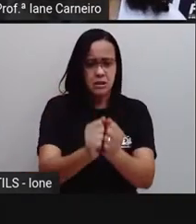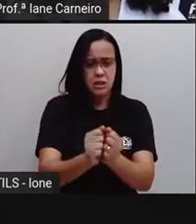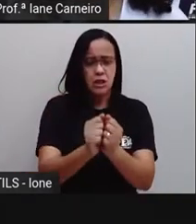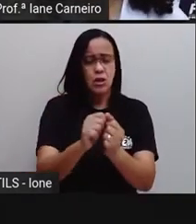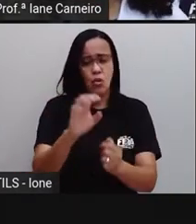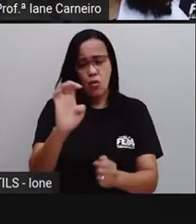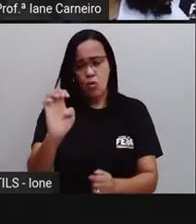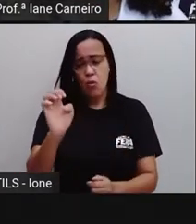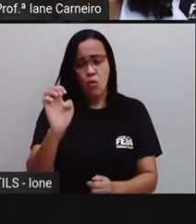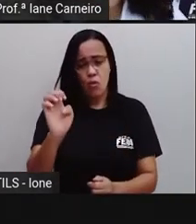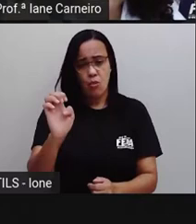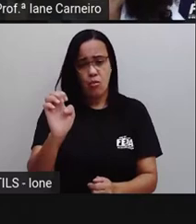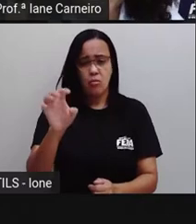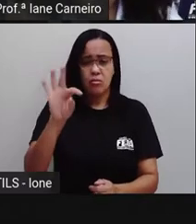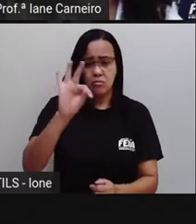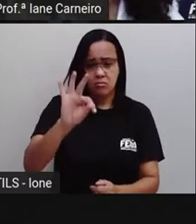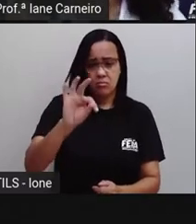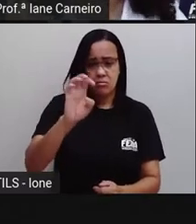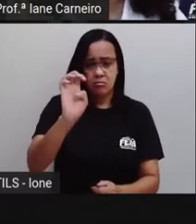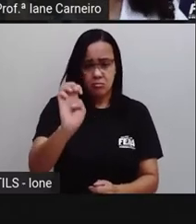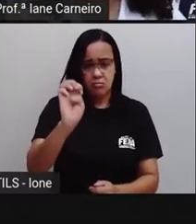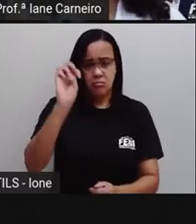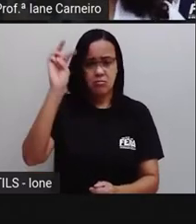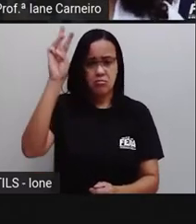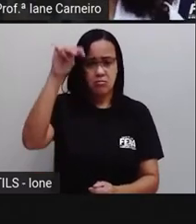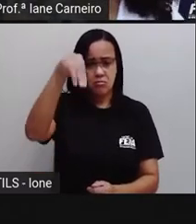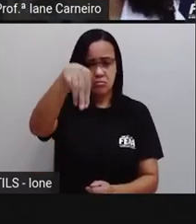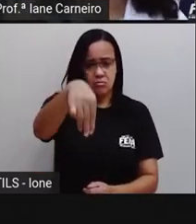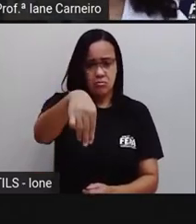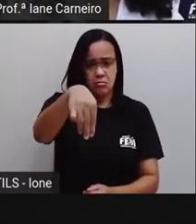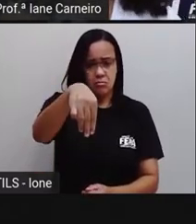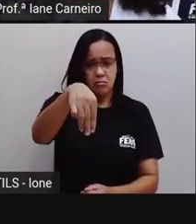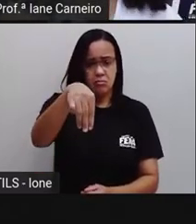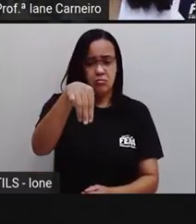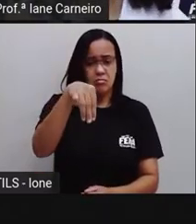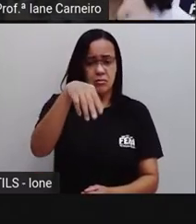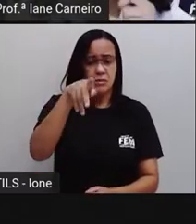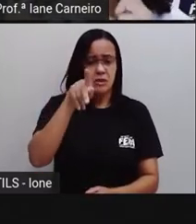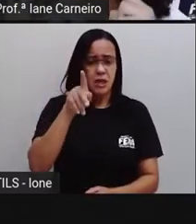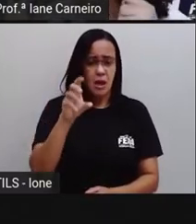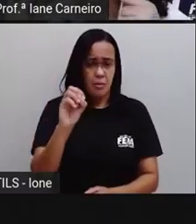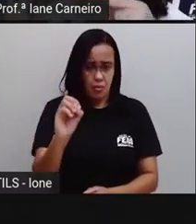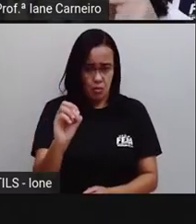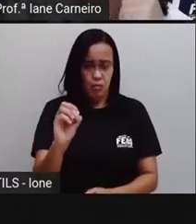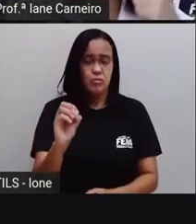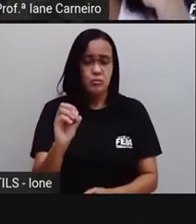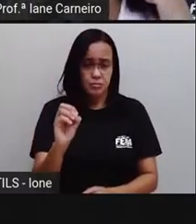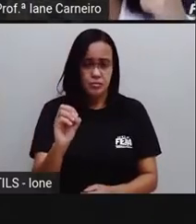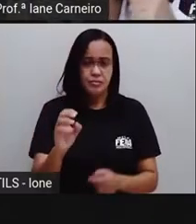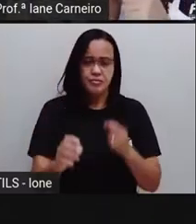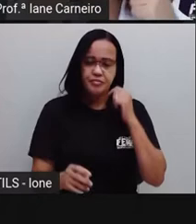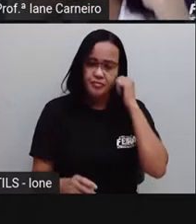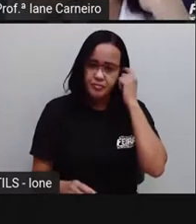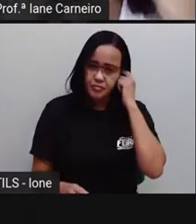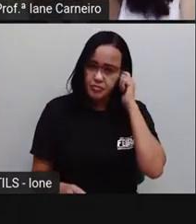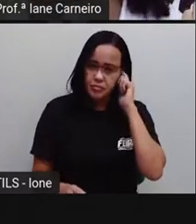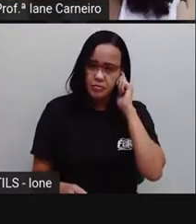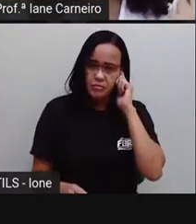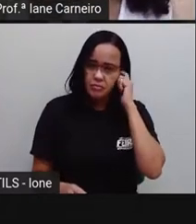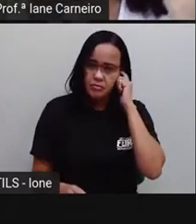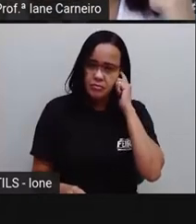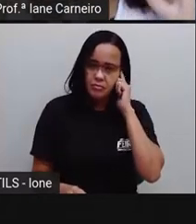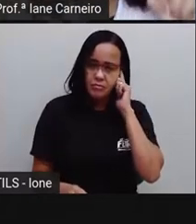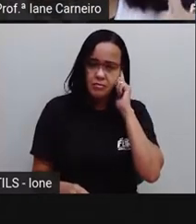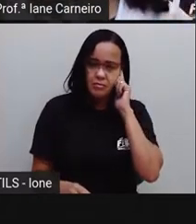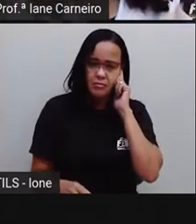Elson que faz ó tempo aí quando a gente vê o te junto com a Já faz um outro ou a gente já forma aqui